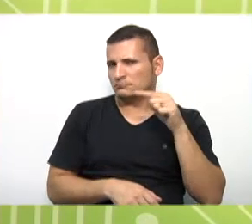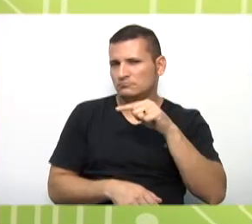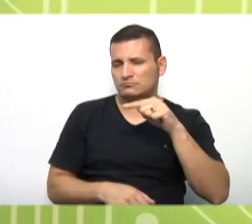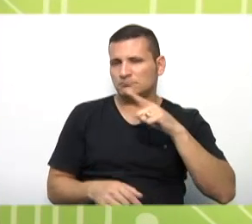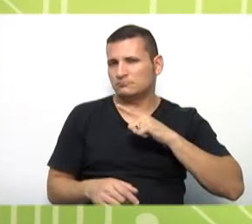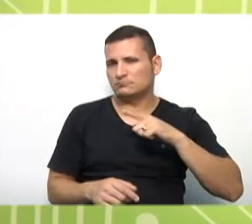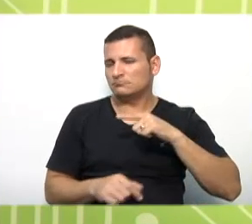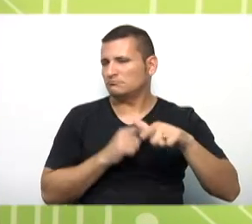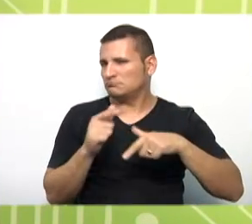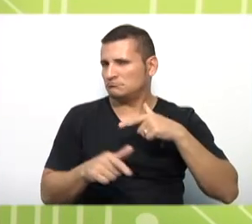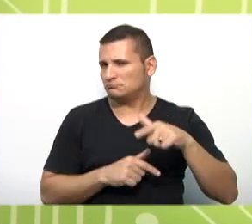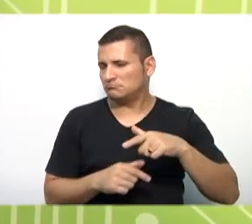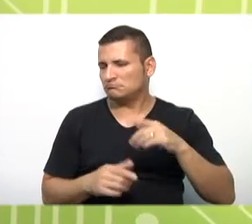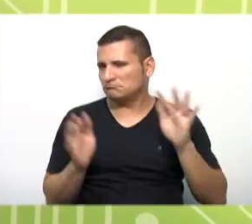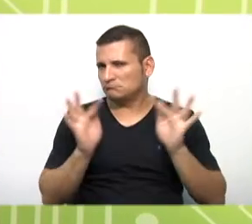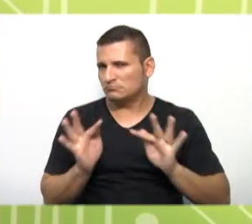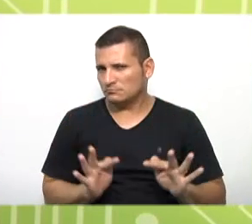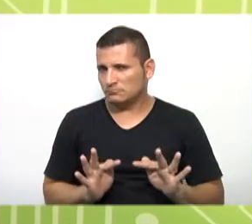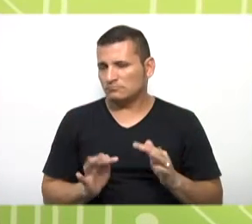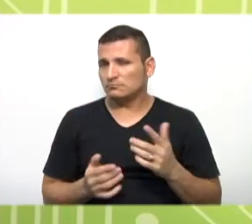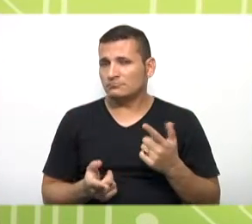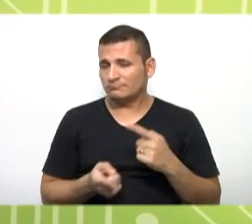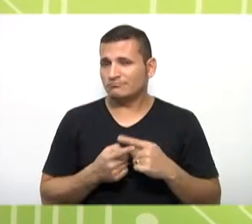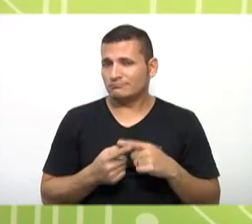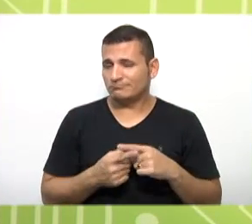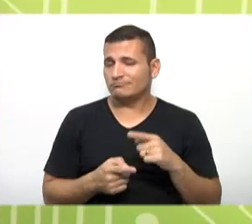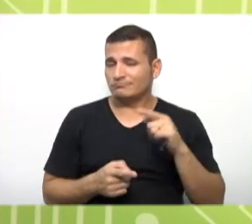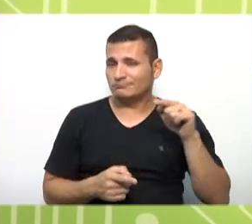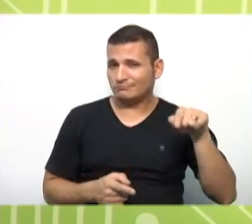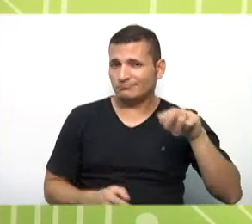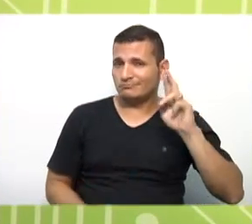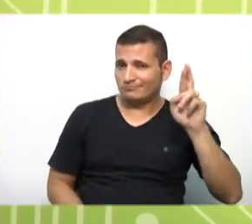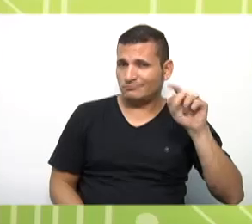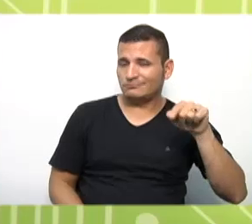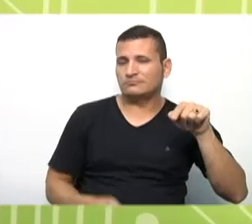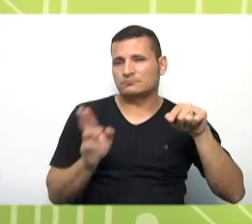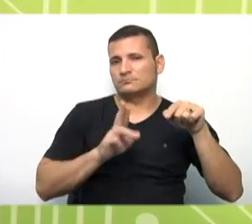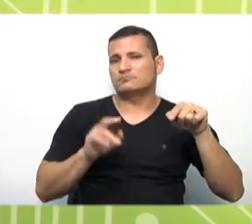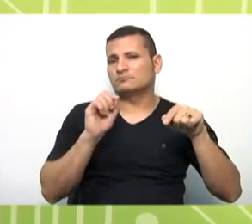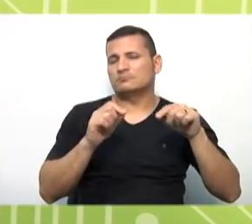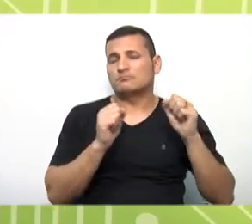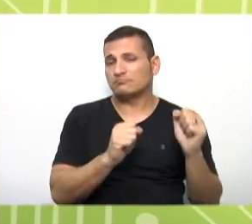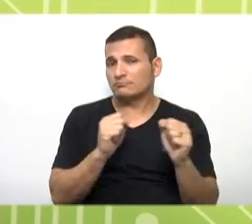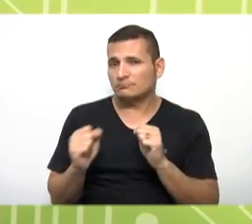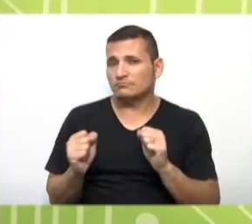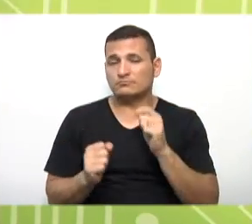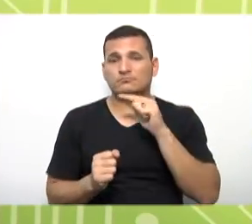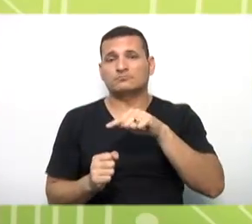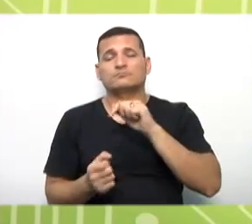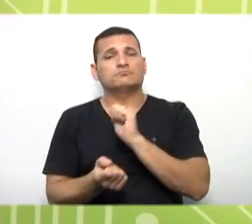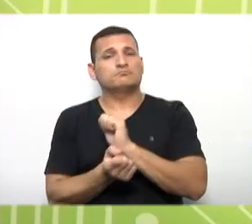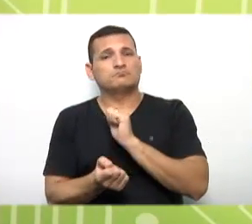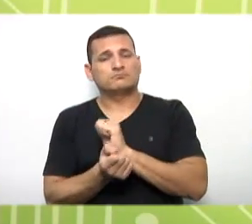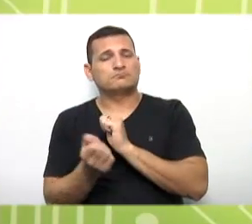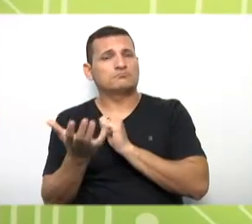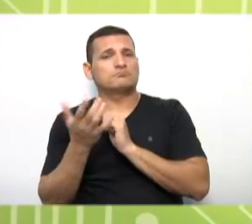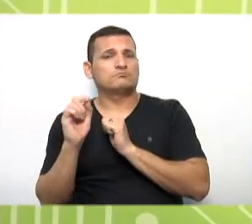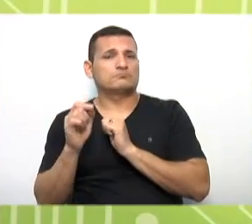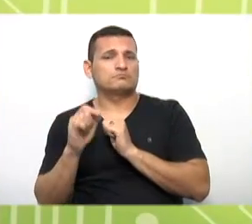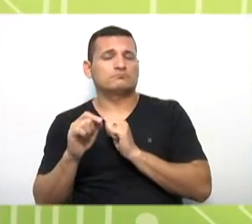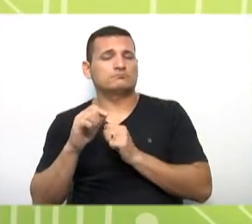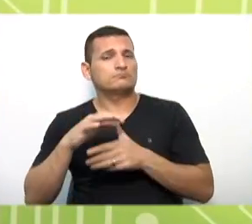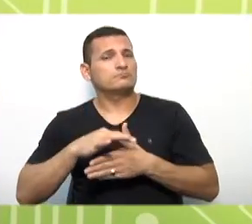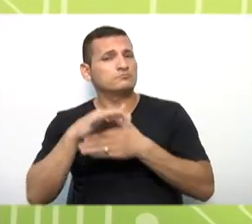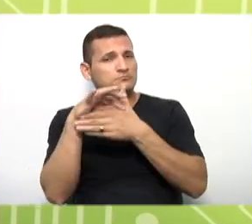trabalhando satisfeita? Porque o chefe dela usava o poder. Ela esperava um líder que